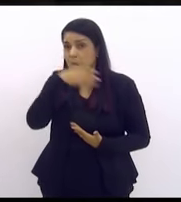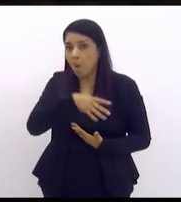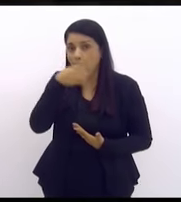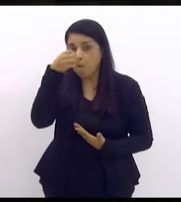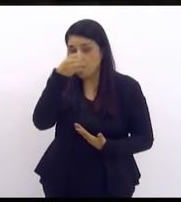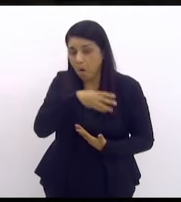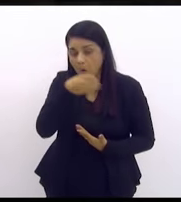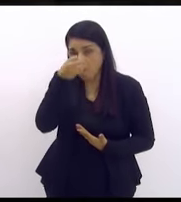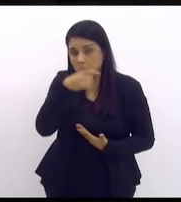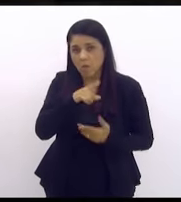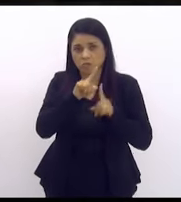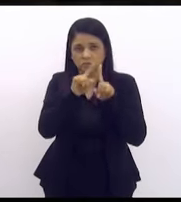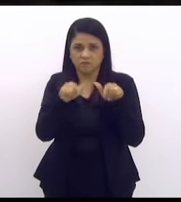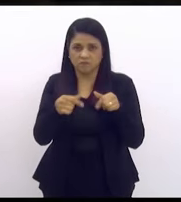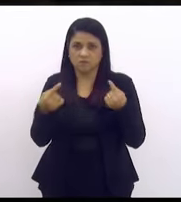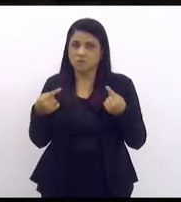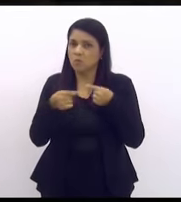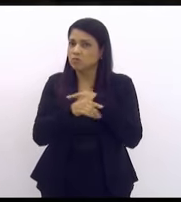expoliados.